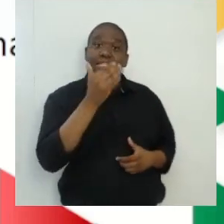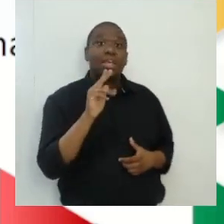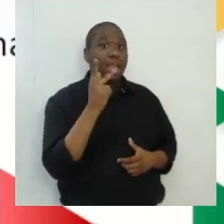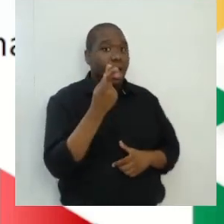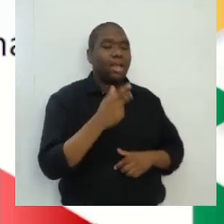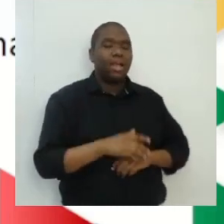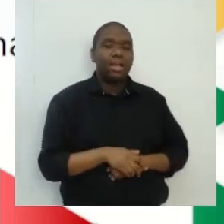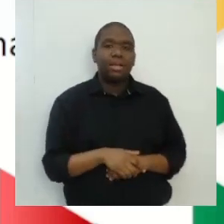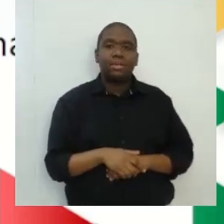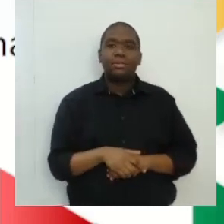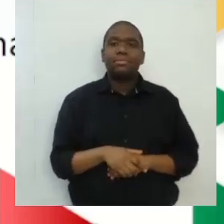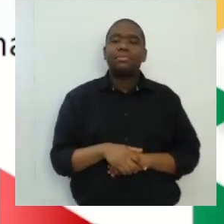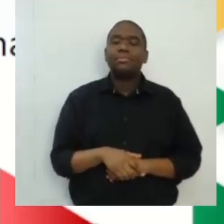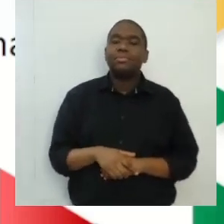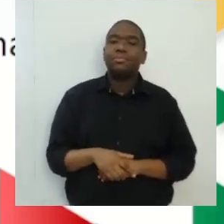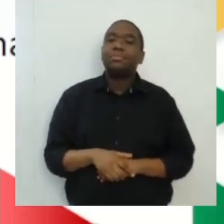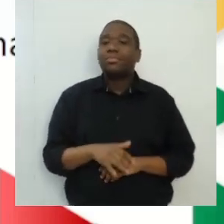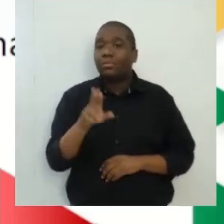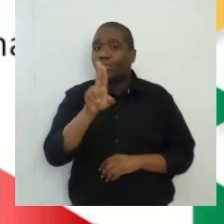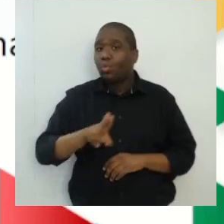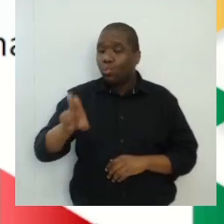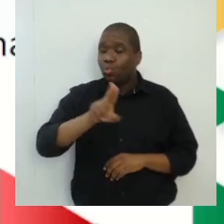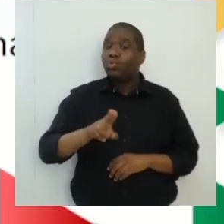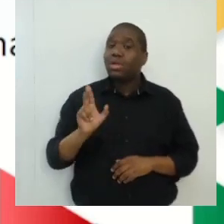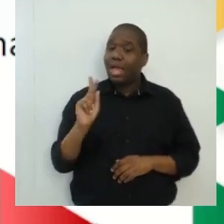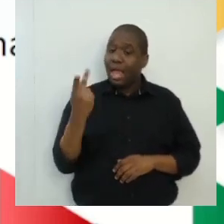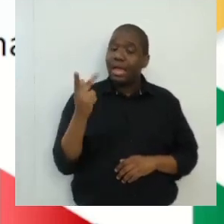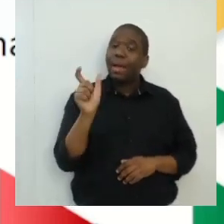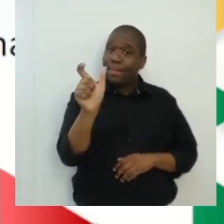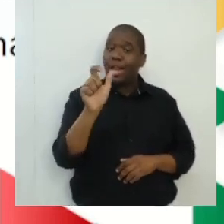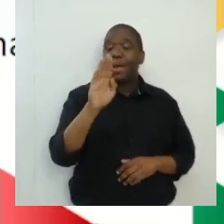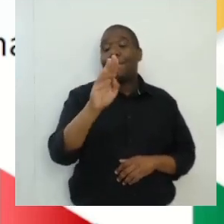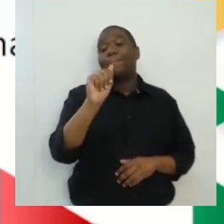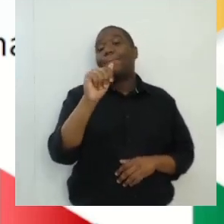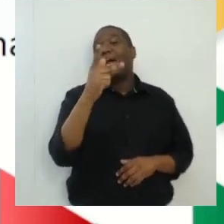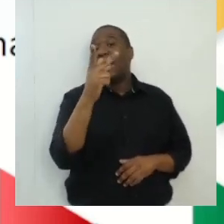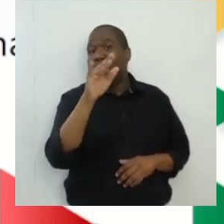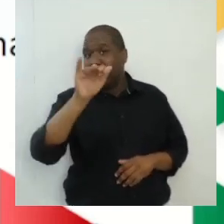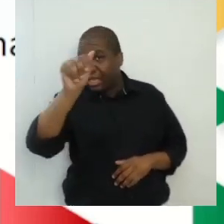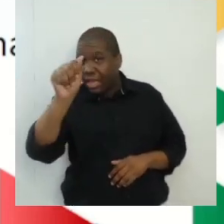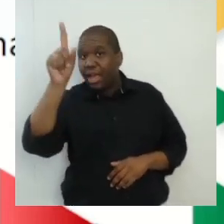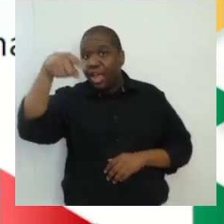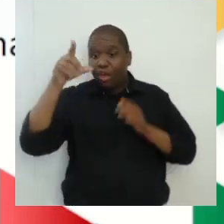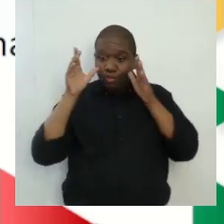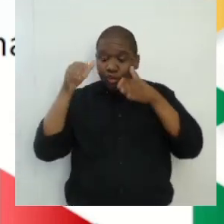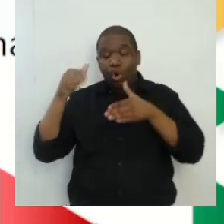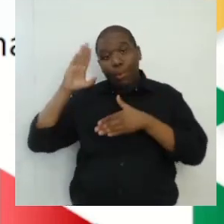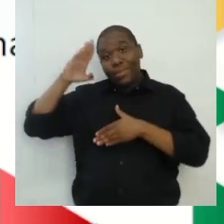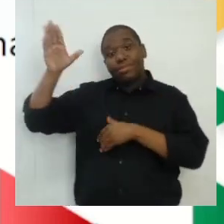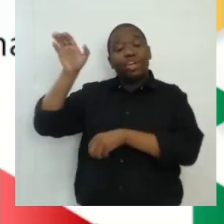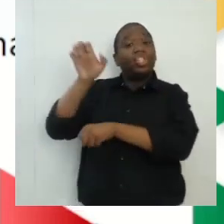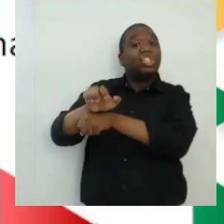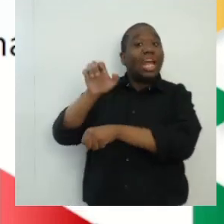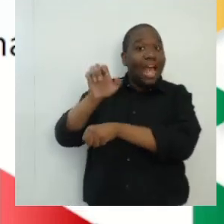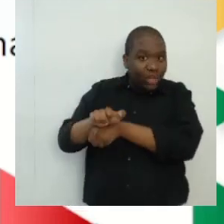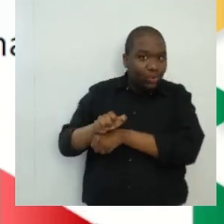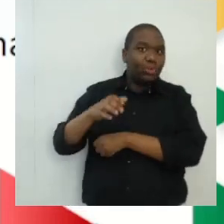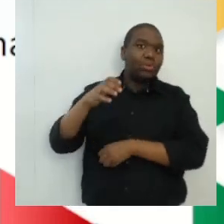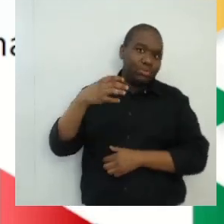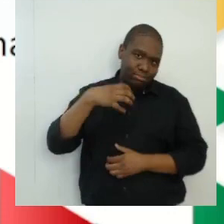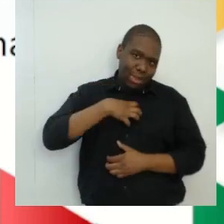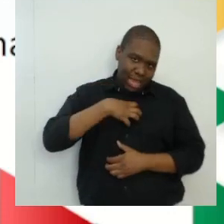a gente só vai usar H na palavra Bahia quando estivermos nos referindo ao estado. Se for um